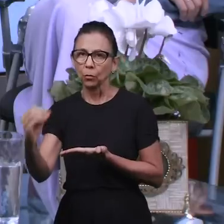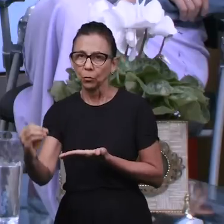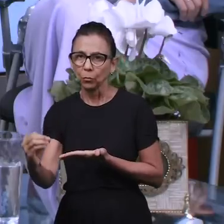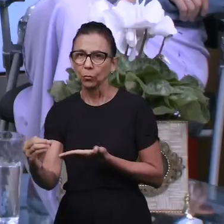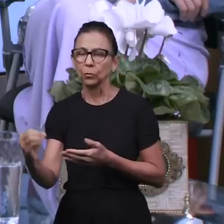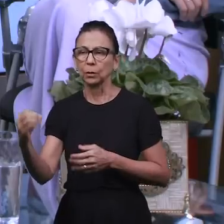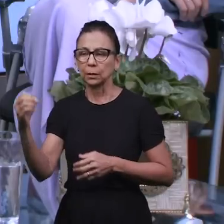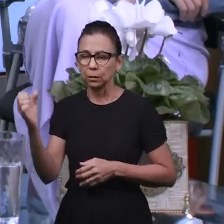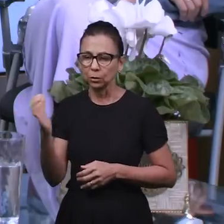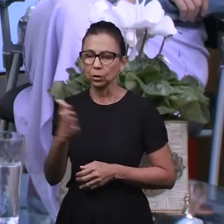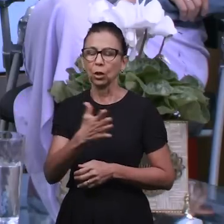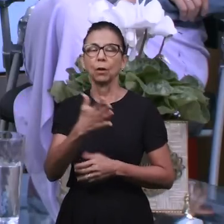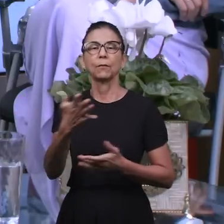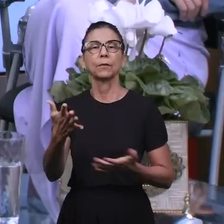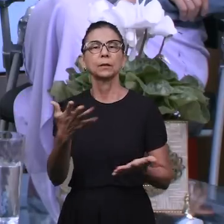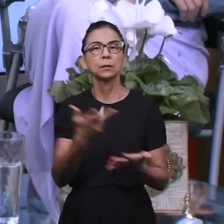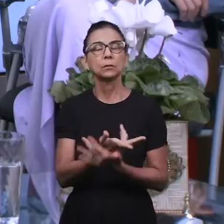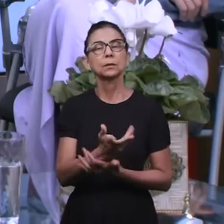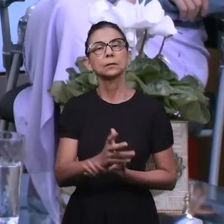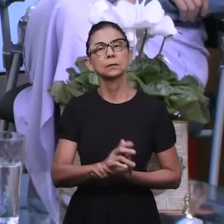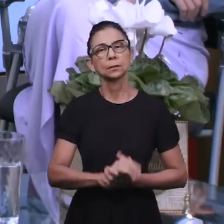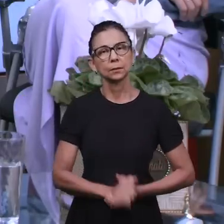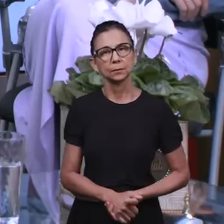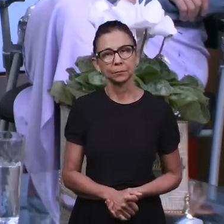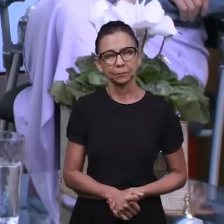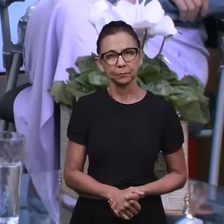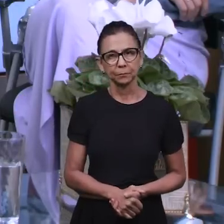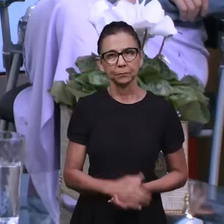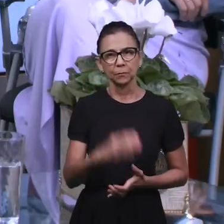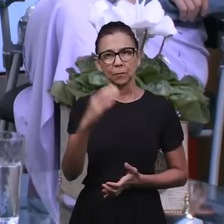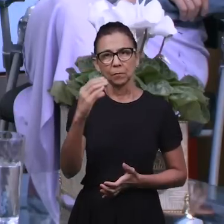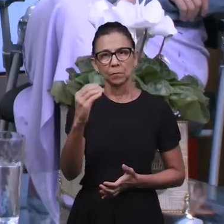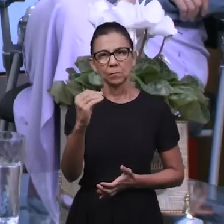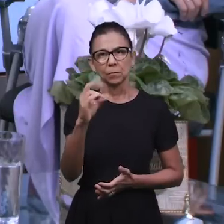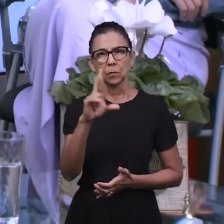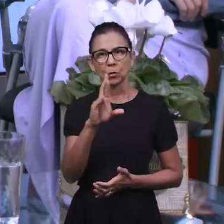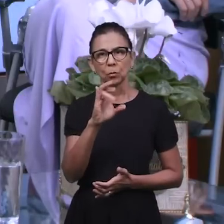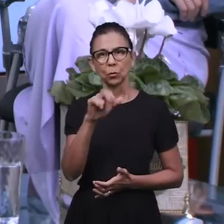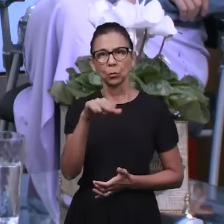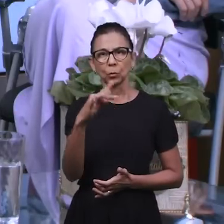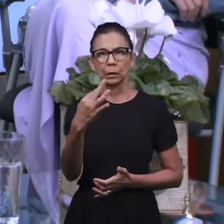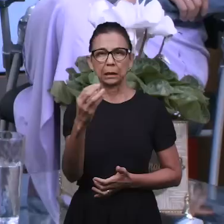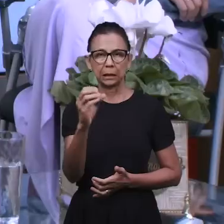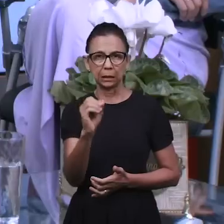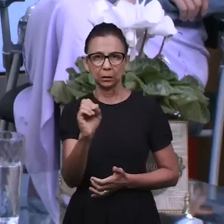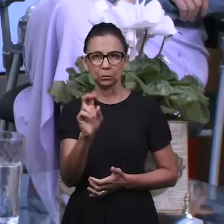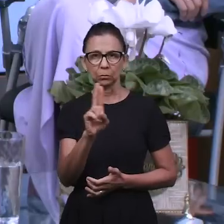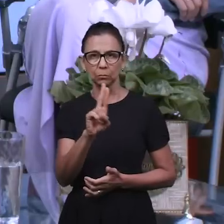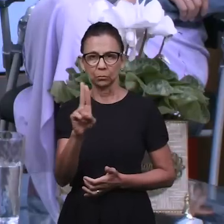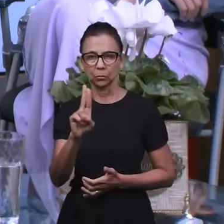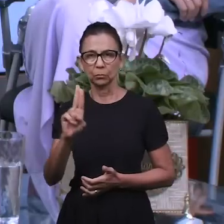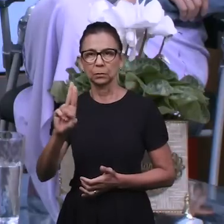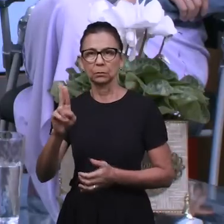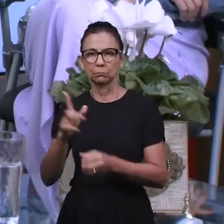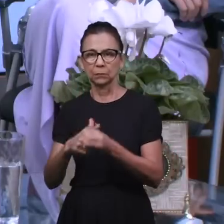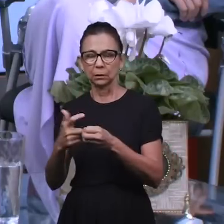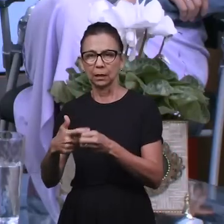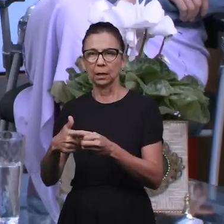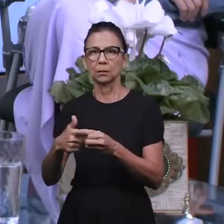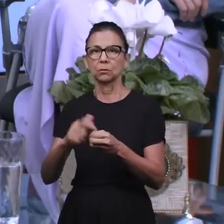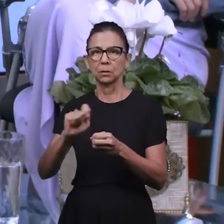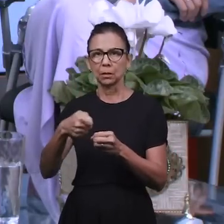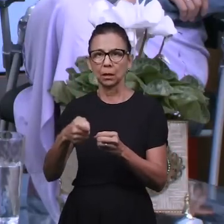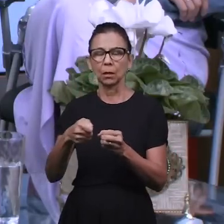restaurada, cidade nova. O que acontece com isso? O Império Romano põe dinheiro no negócio, faz o